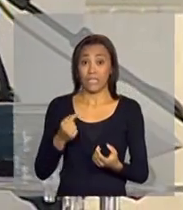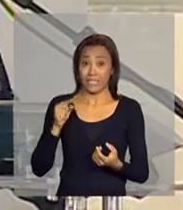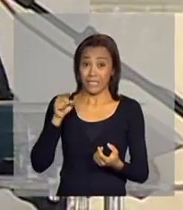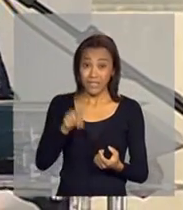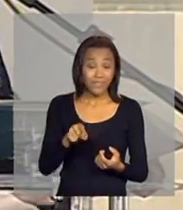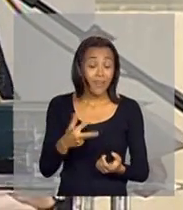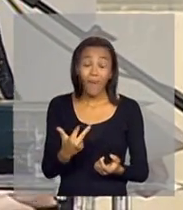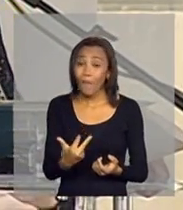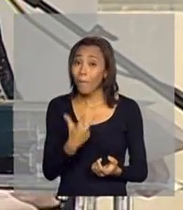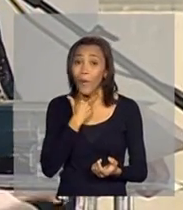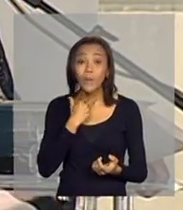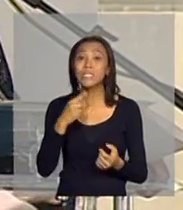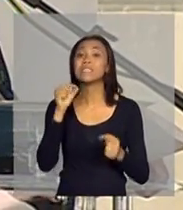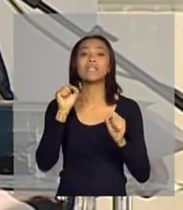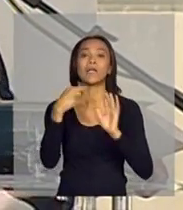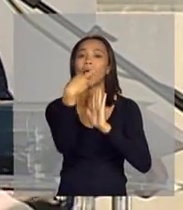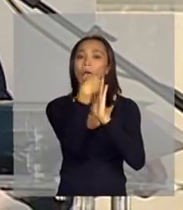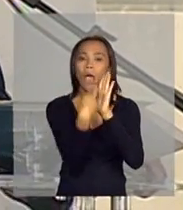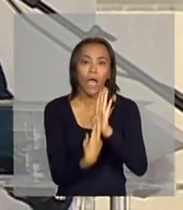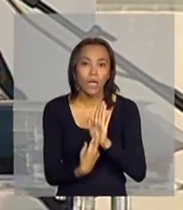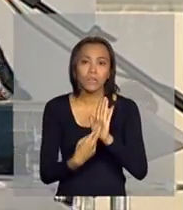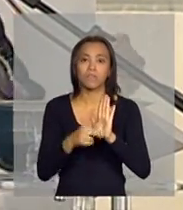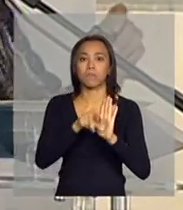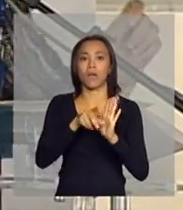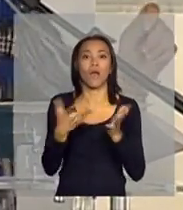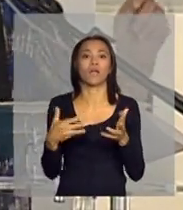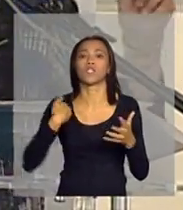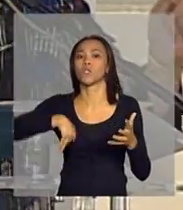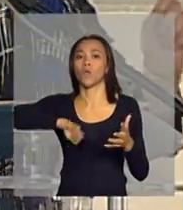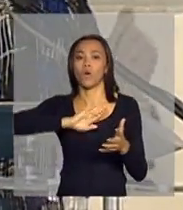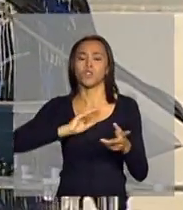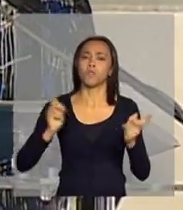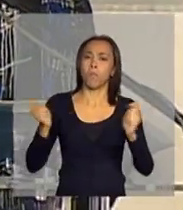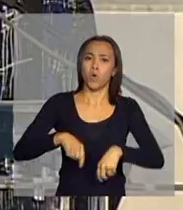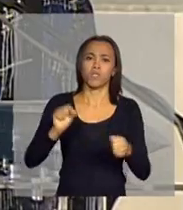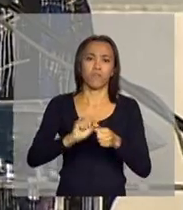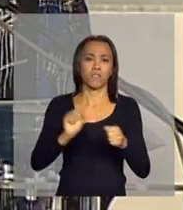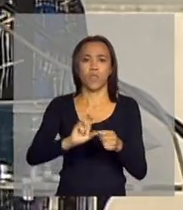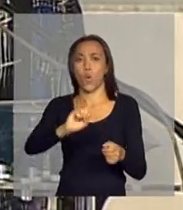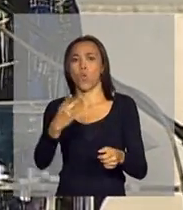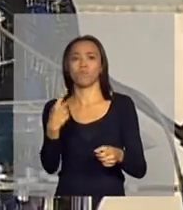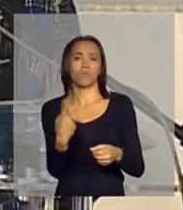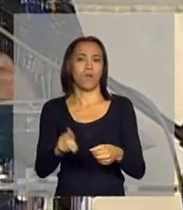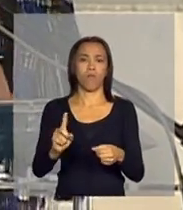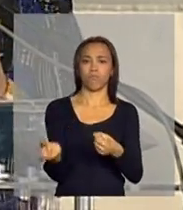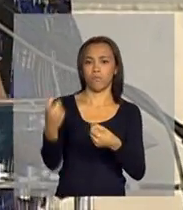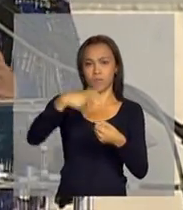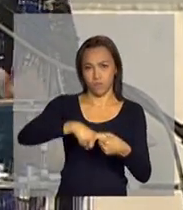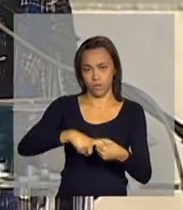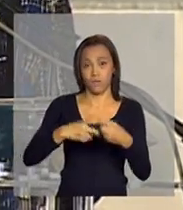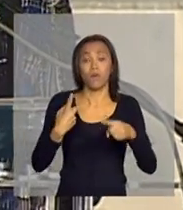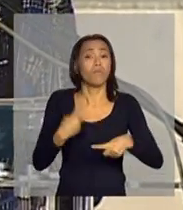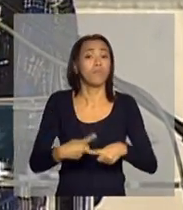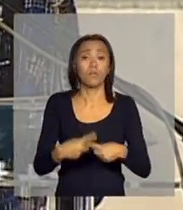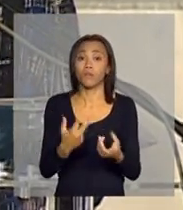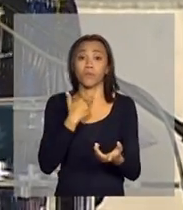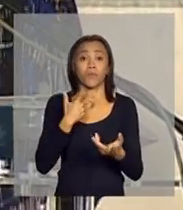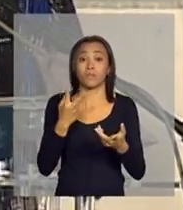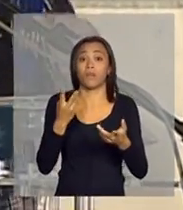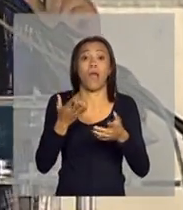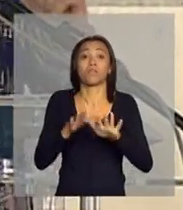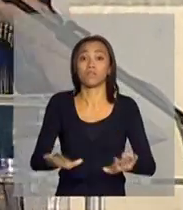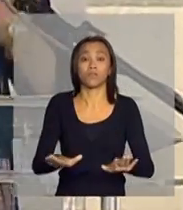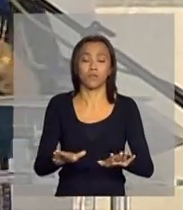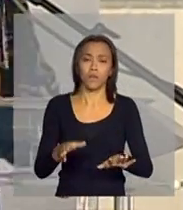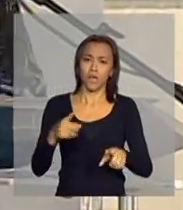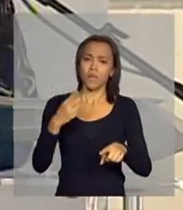não pode ser critério para que nós façamos ou não parceria. Por que que não pode ser?